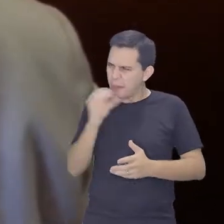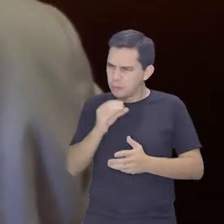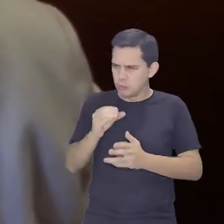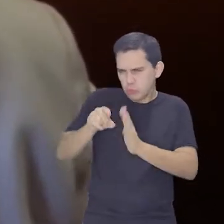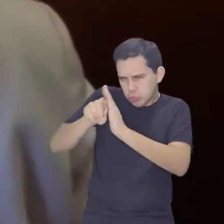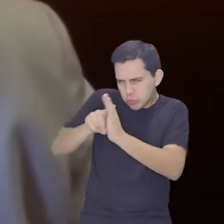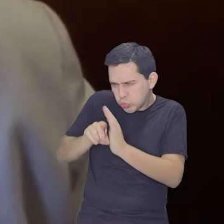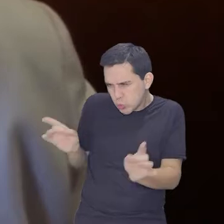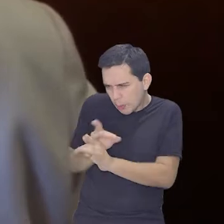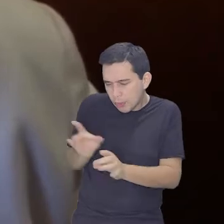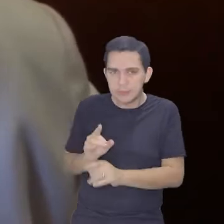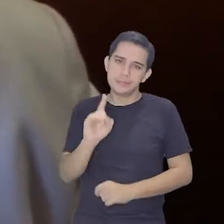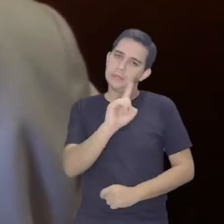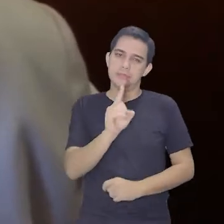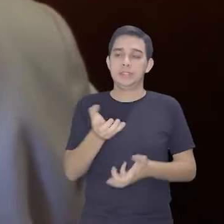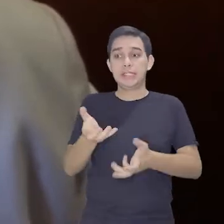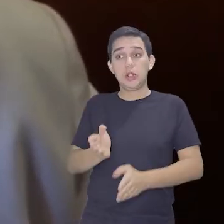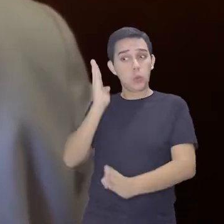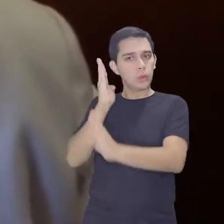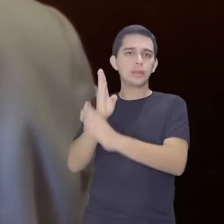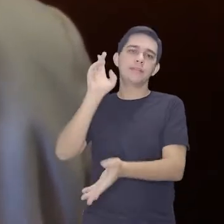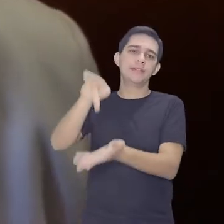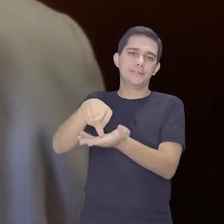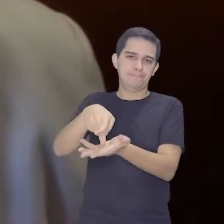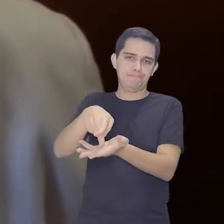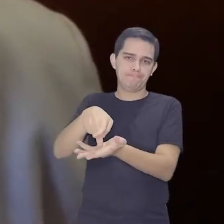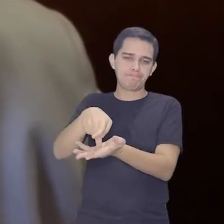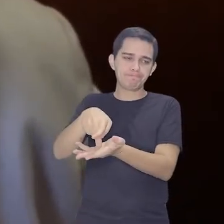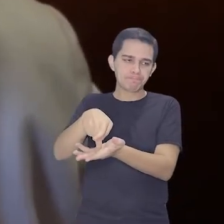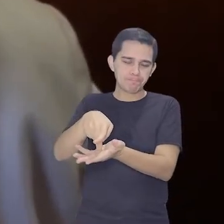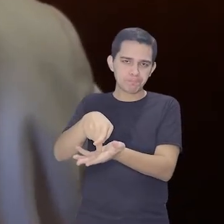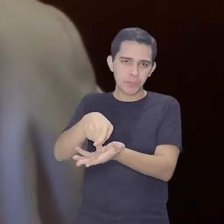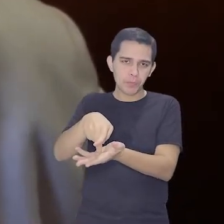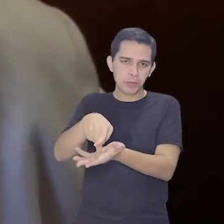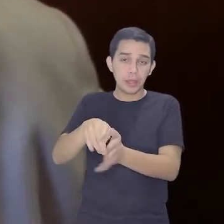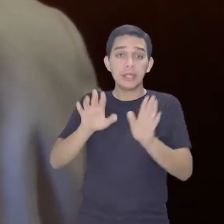essa circunstância do Falé, ela envolvia um inquérito